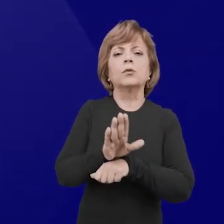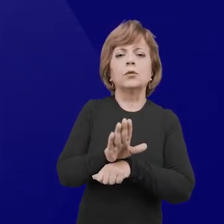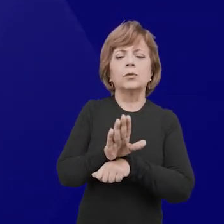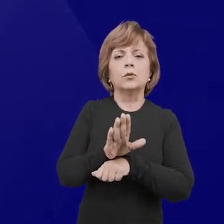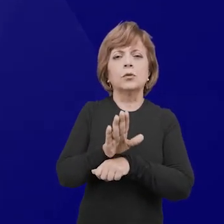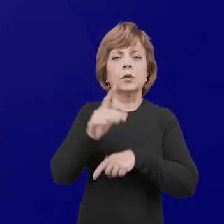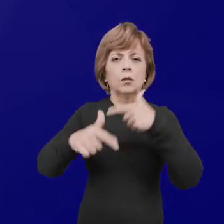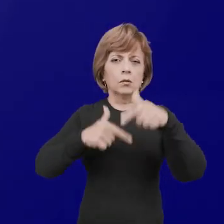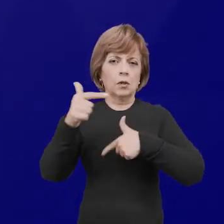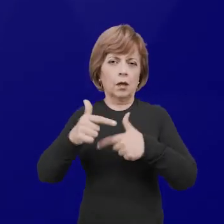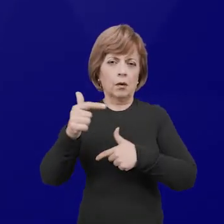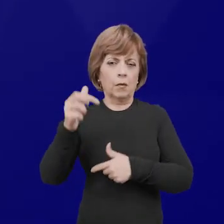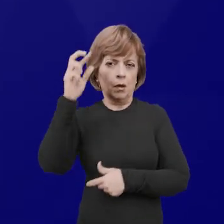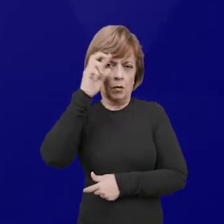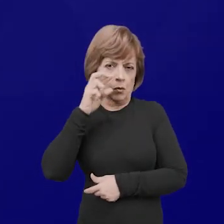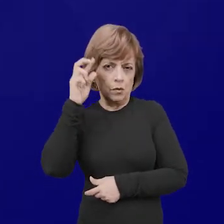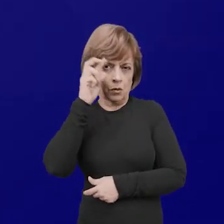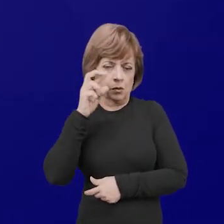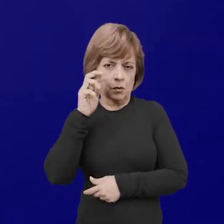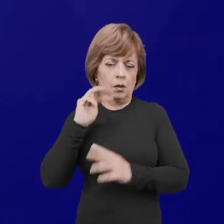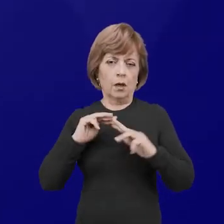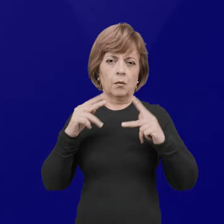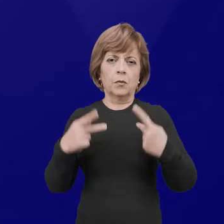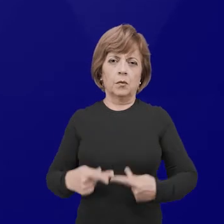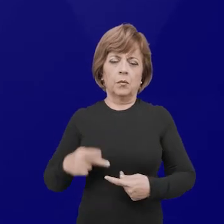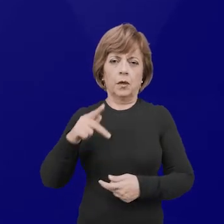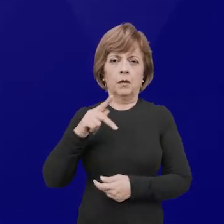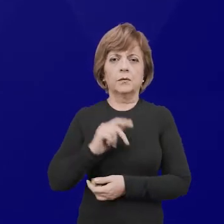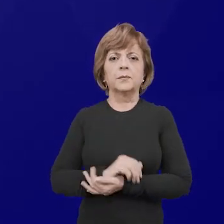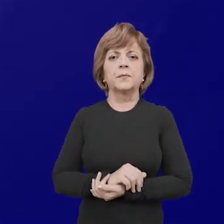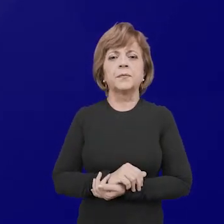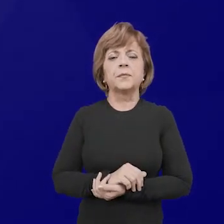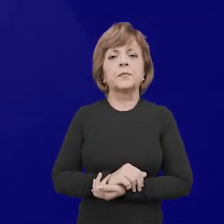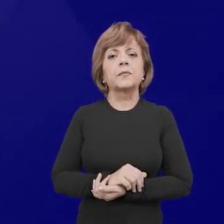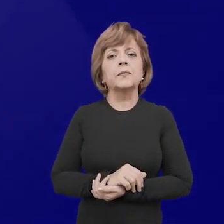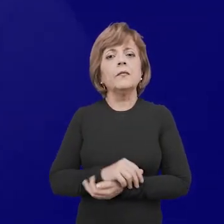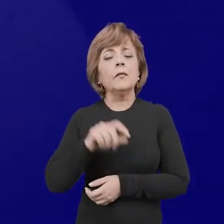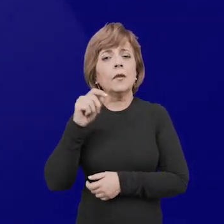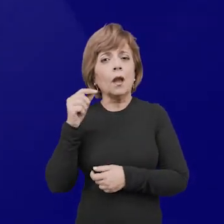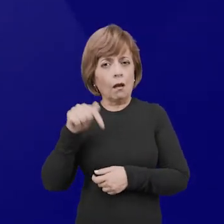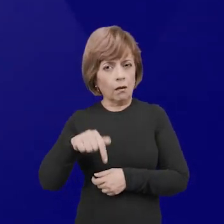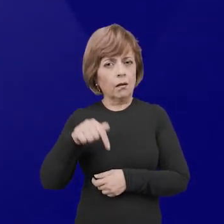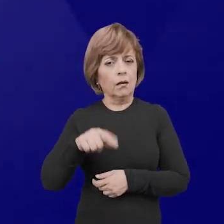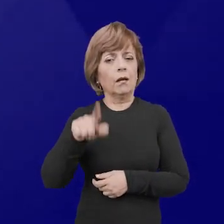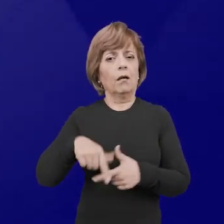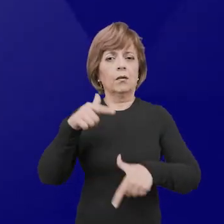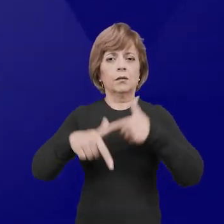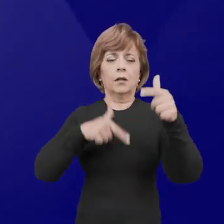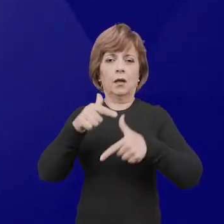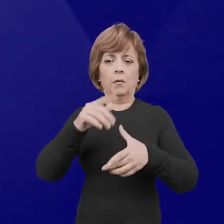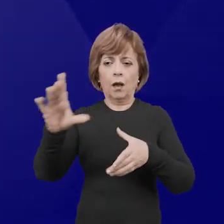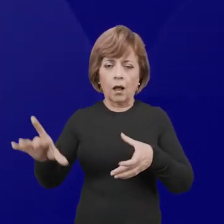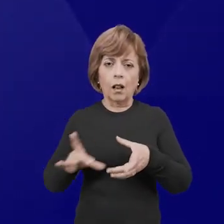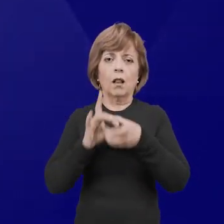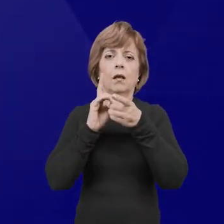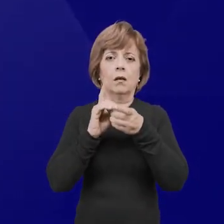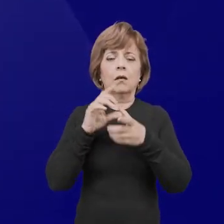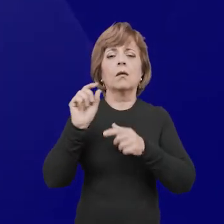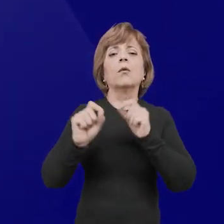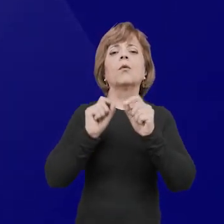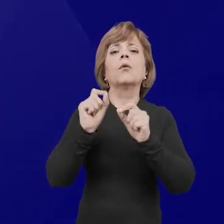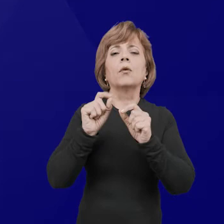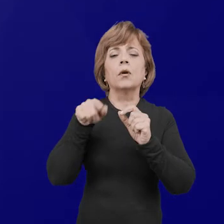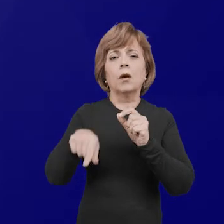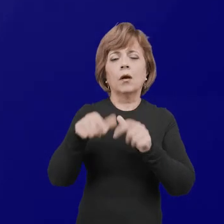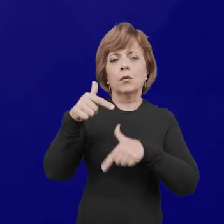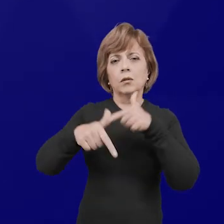de promotores do MPRJ? A ideia aqui, a complementação, esse trabalho é totalmente integrado com o trabalho que está sendo